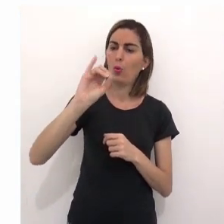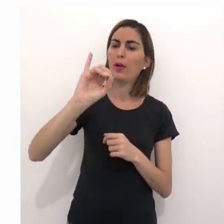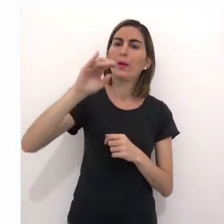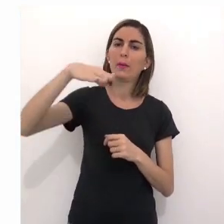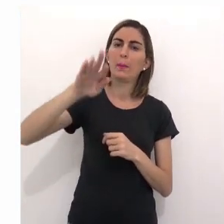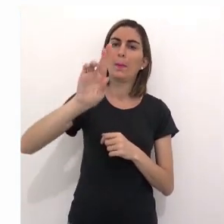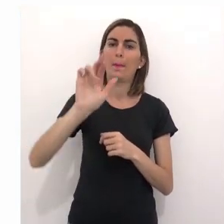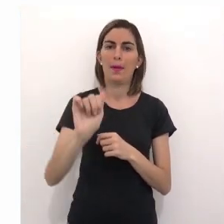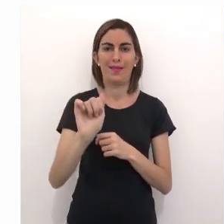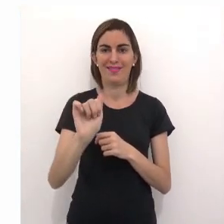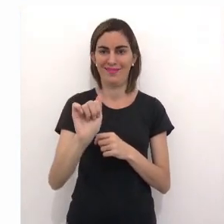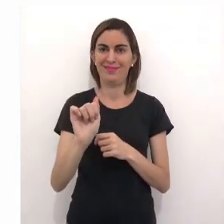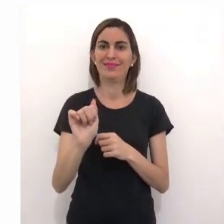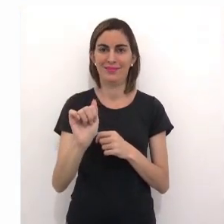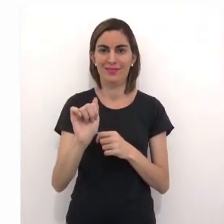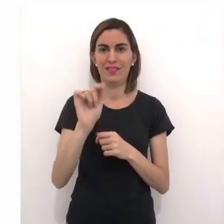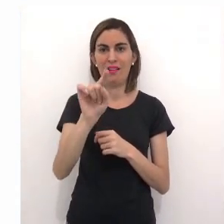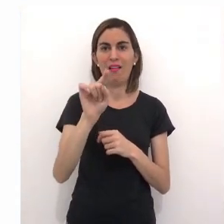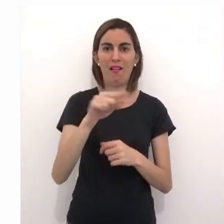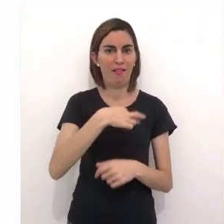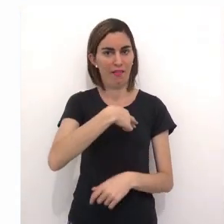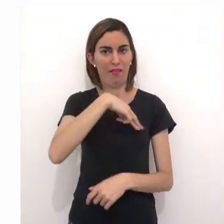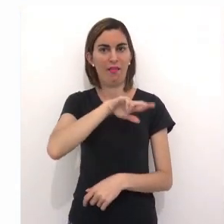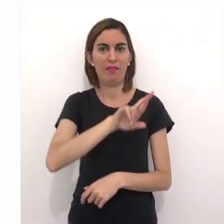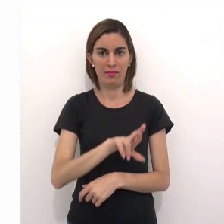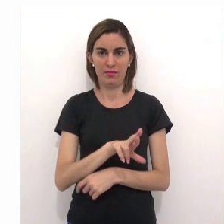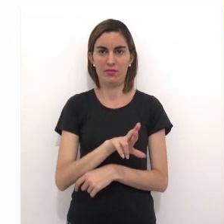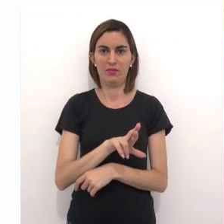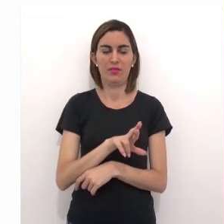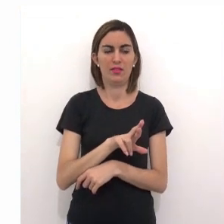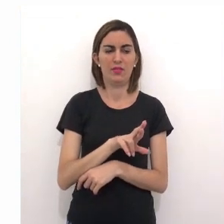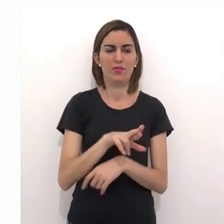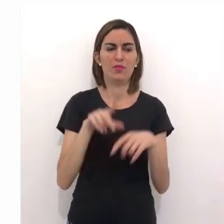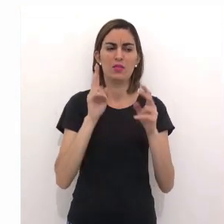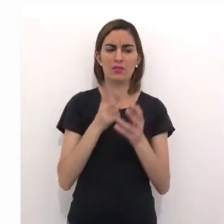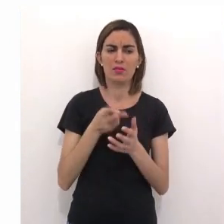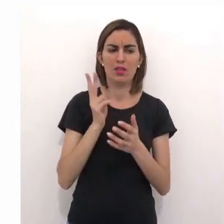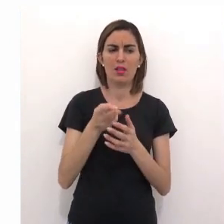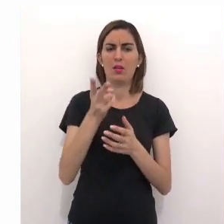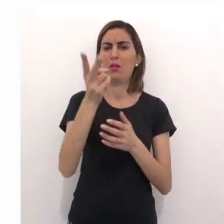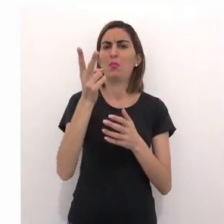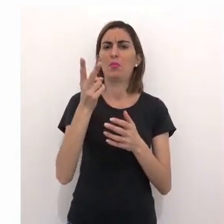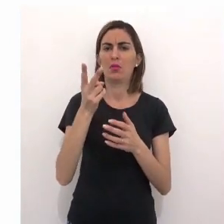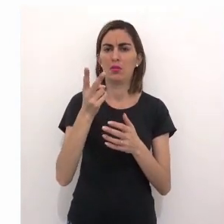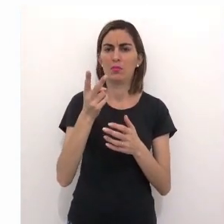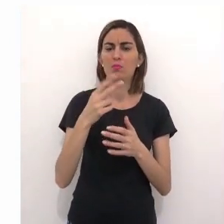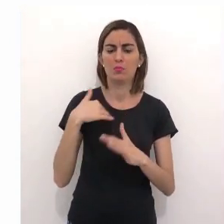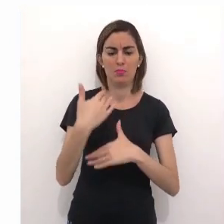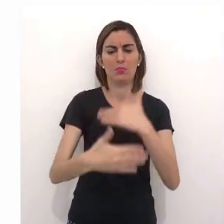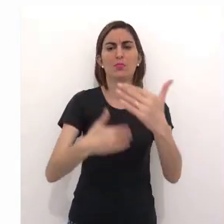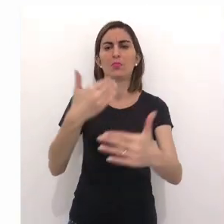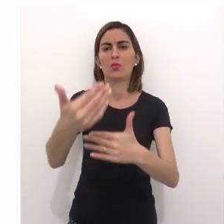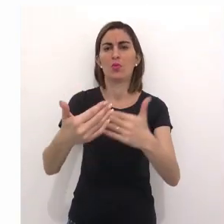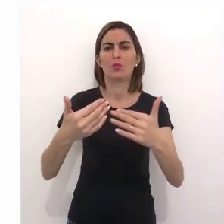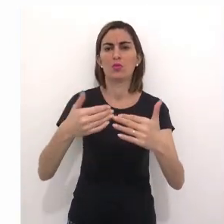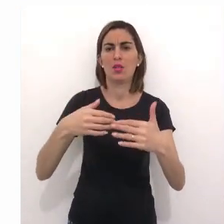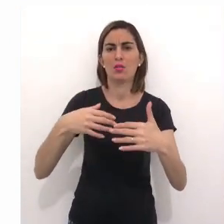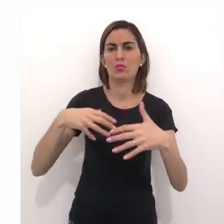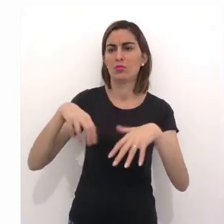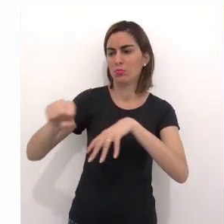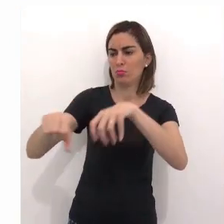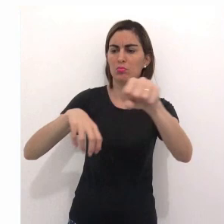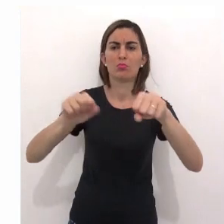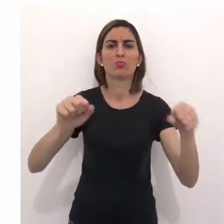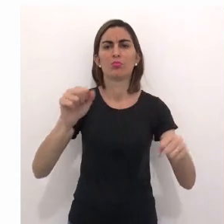franciscano. Portanto, a religiosidade sempre esteve presente no processo de colonização